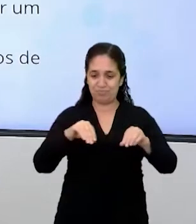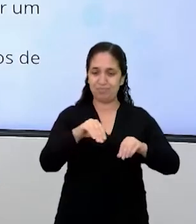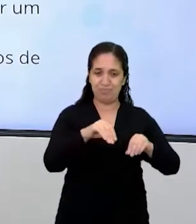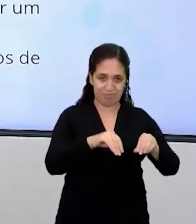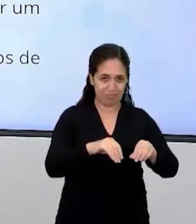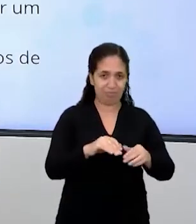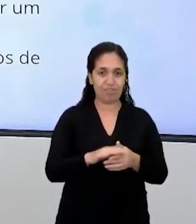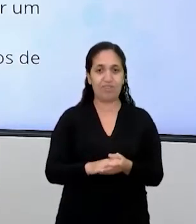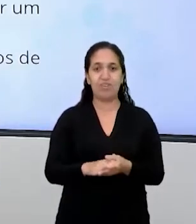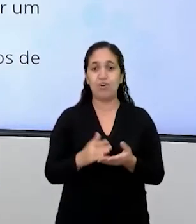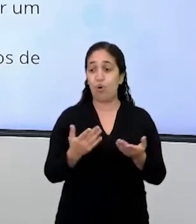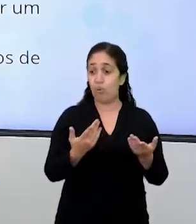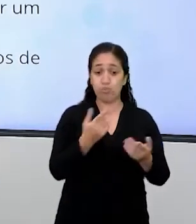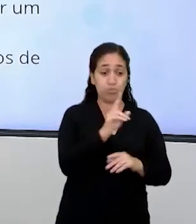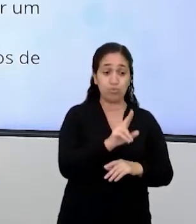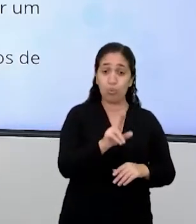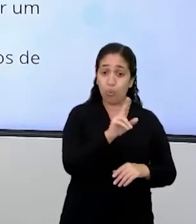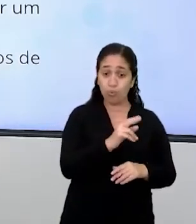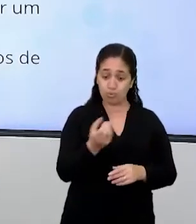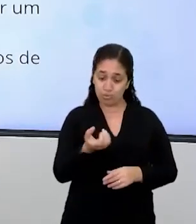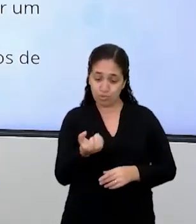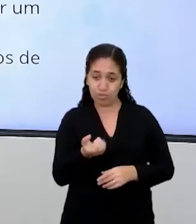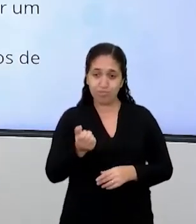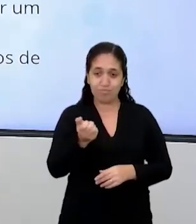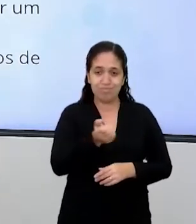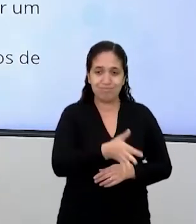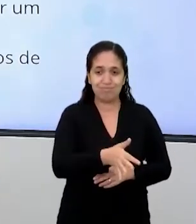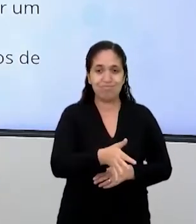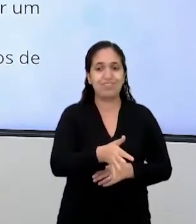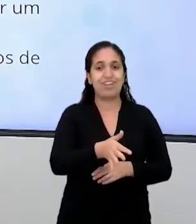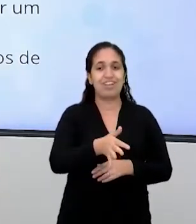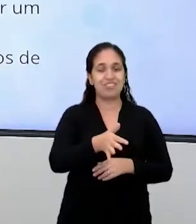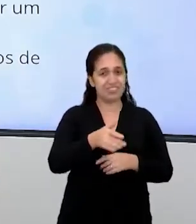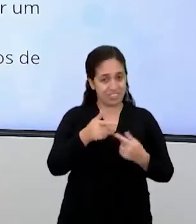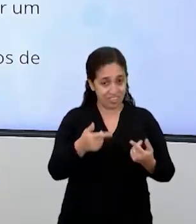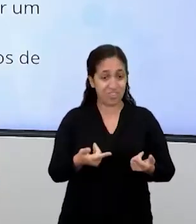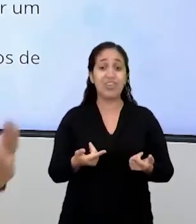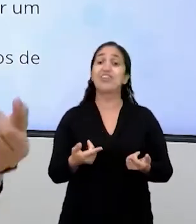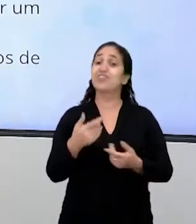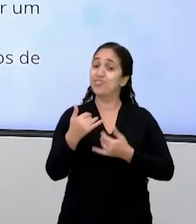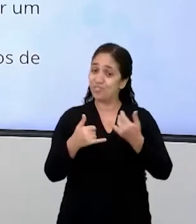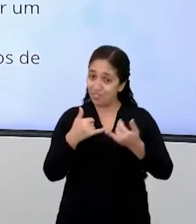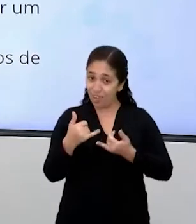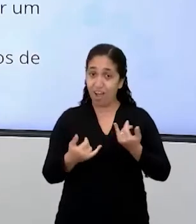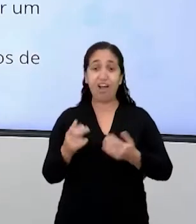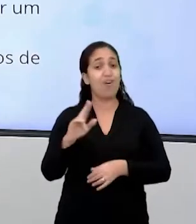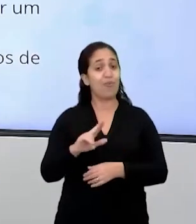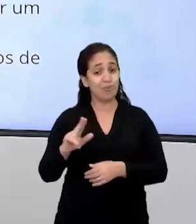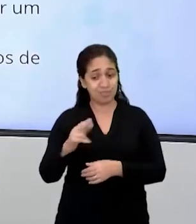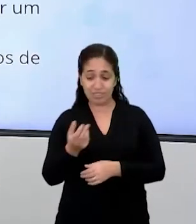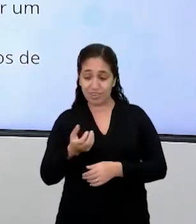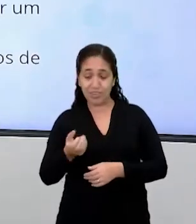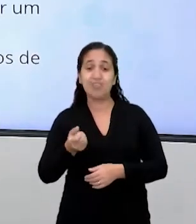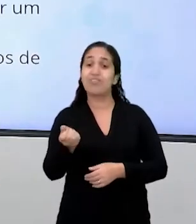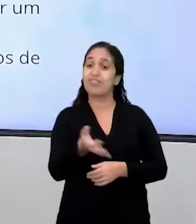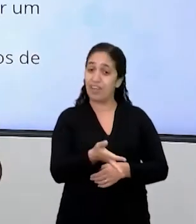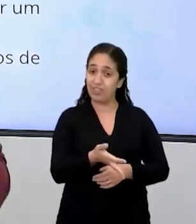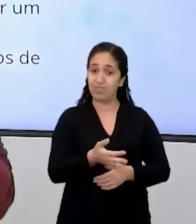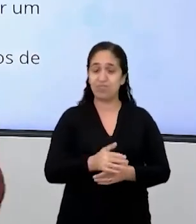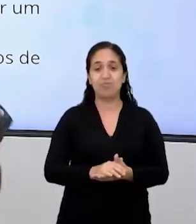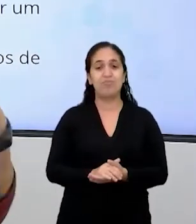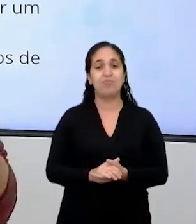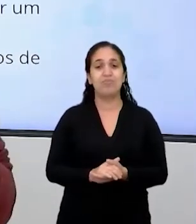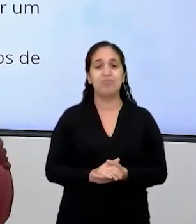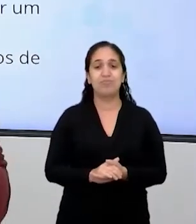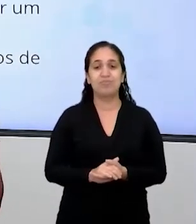não falar do uso dos dados, se a gente joga e utiliza o dado no jogo? Por que não